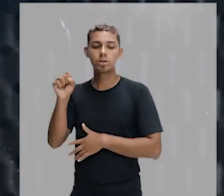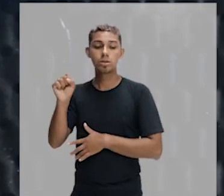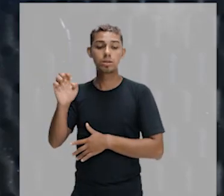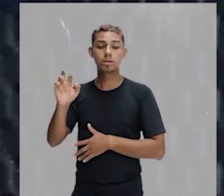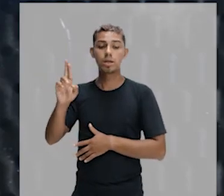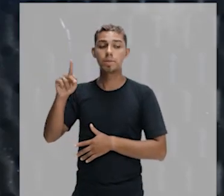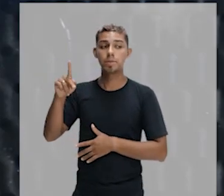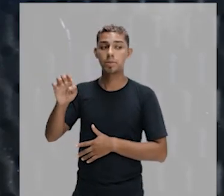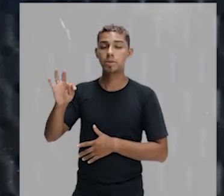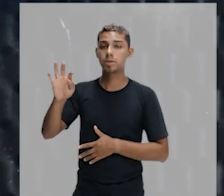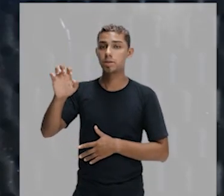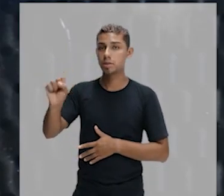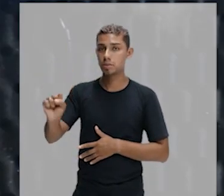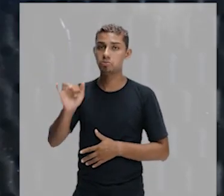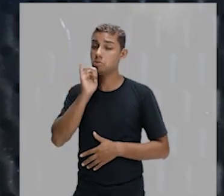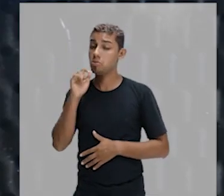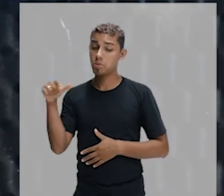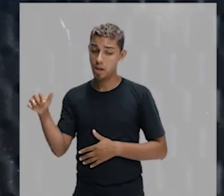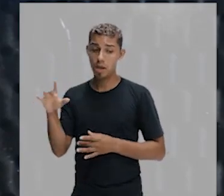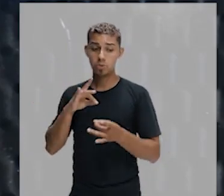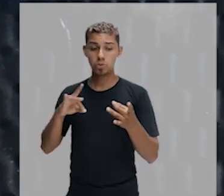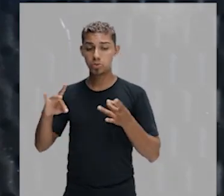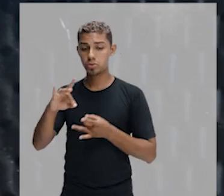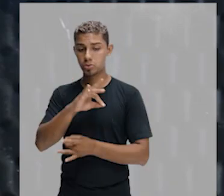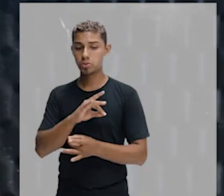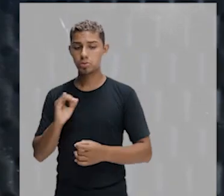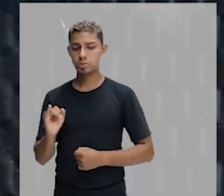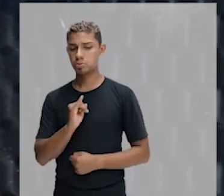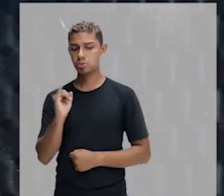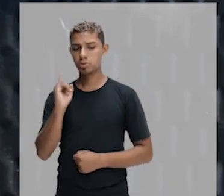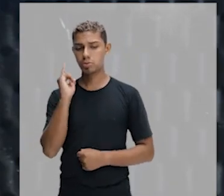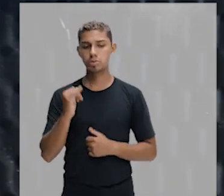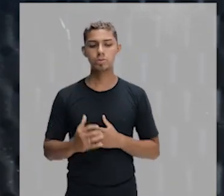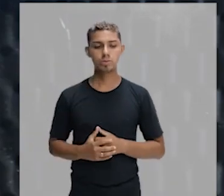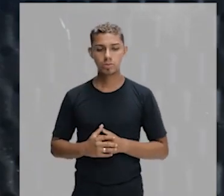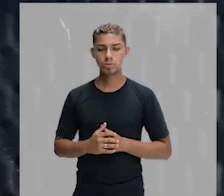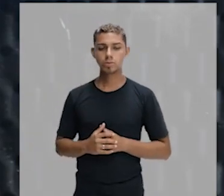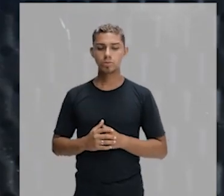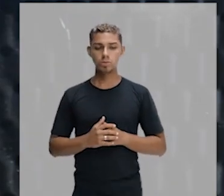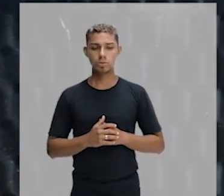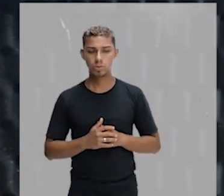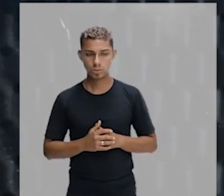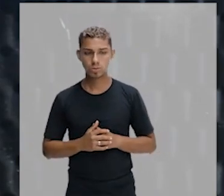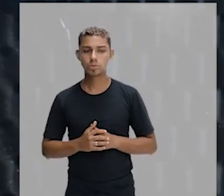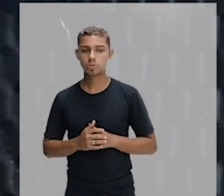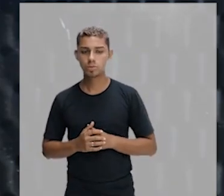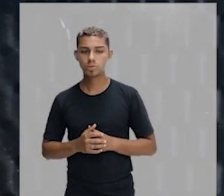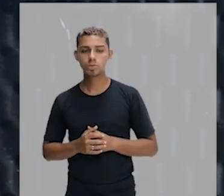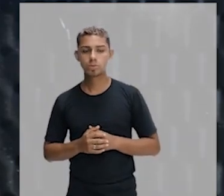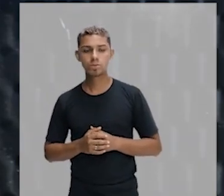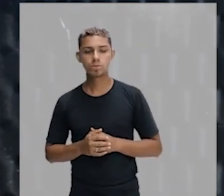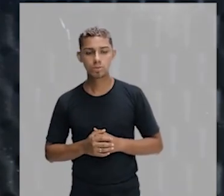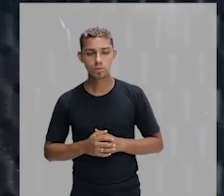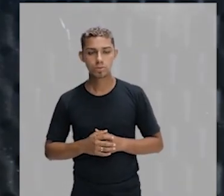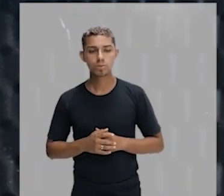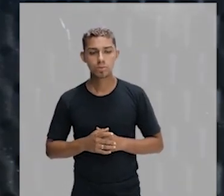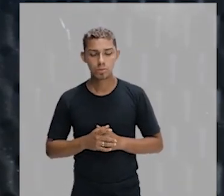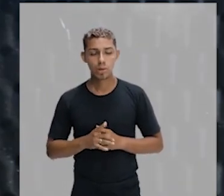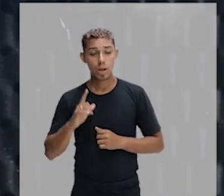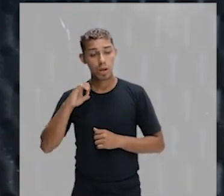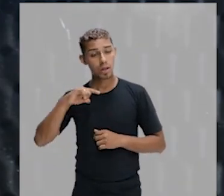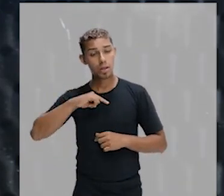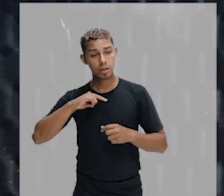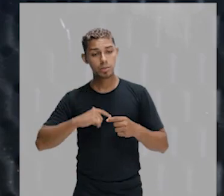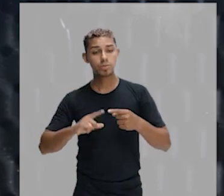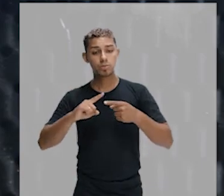aqui essa constelação que também é importante para o nosso espaçamento, ok? Existem as constelações que também nós chamamos de